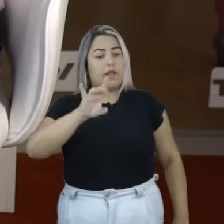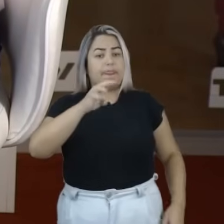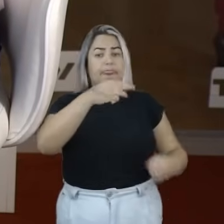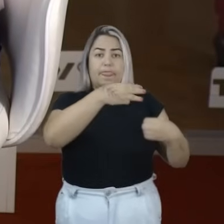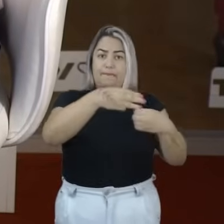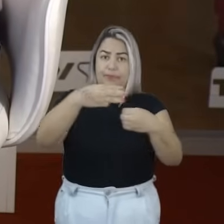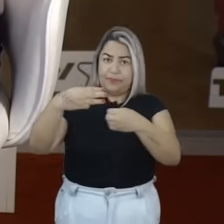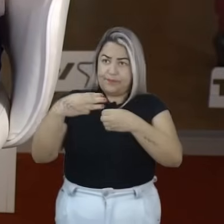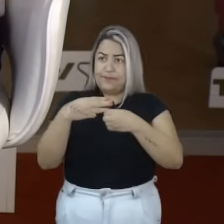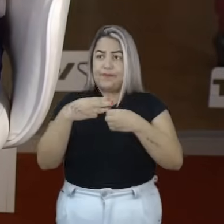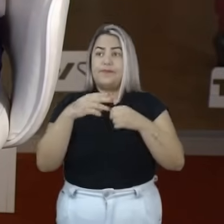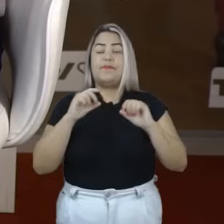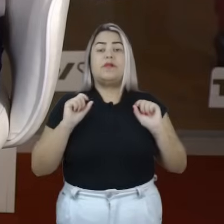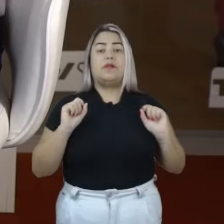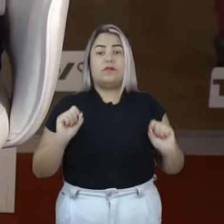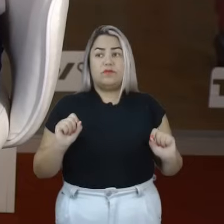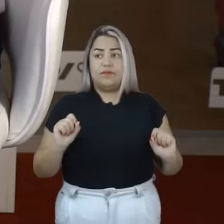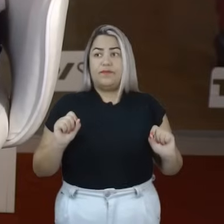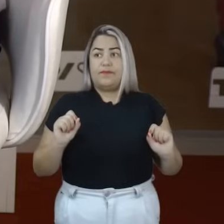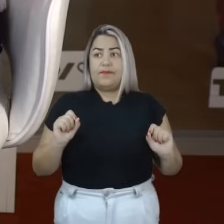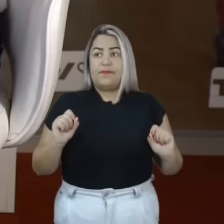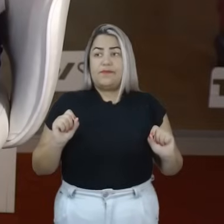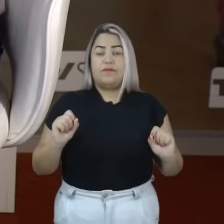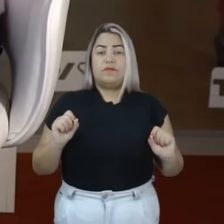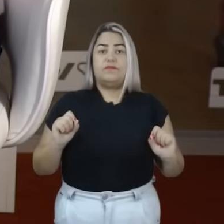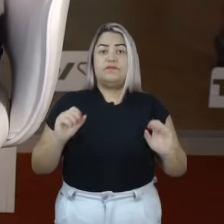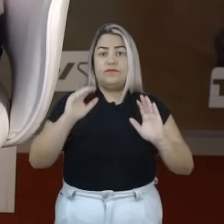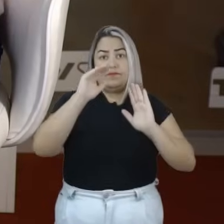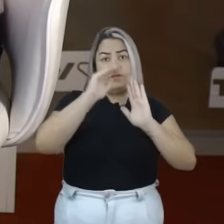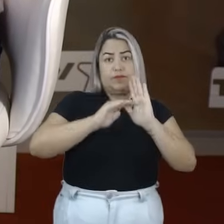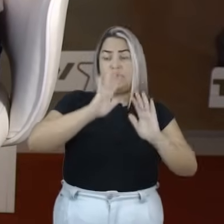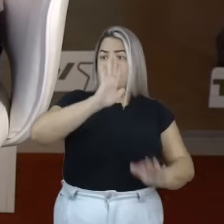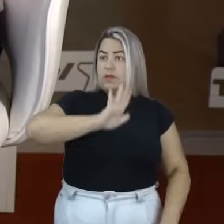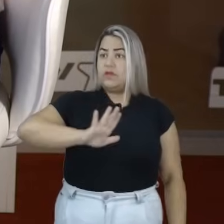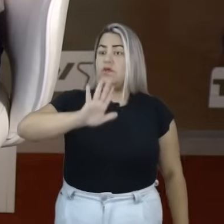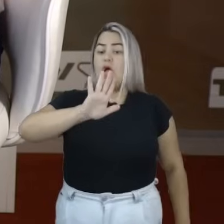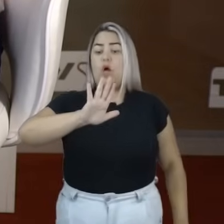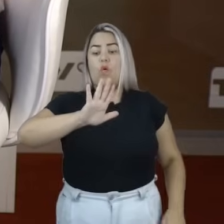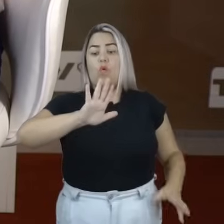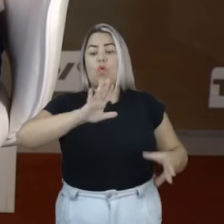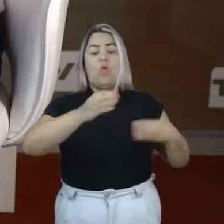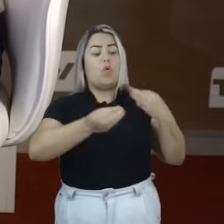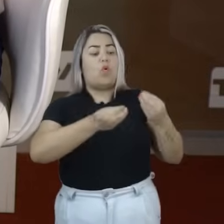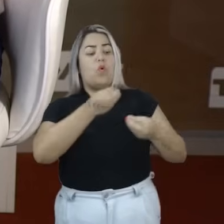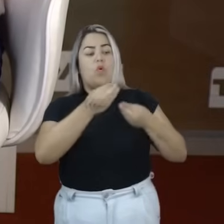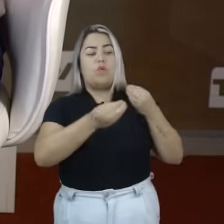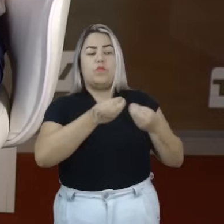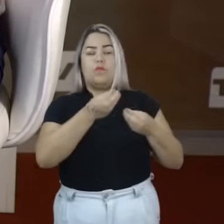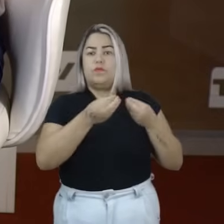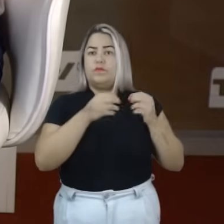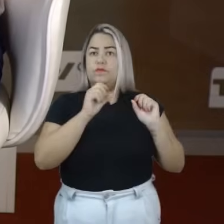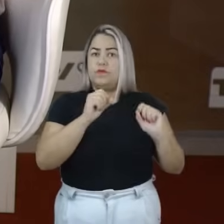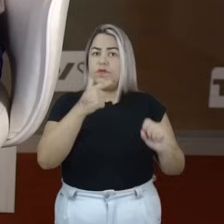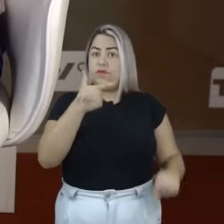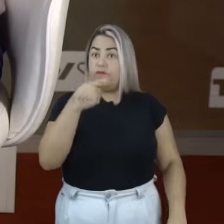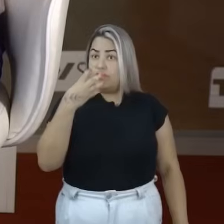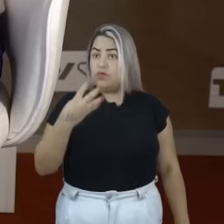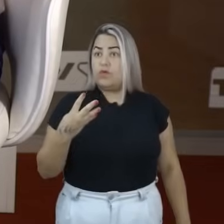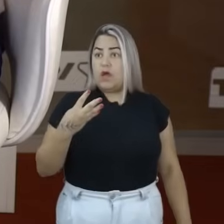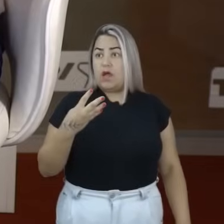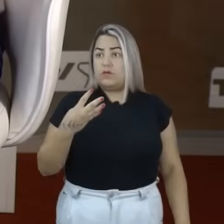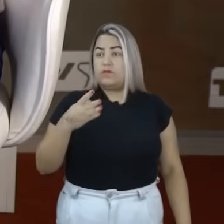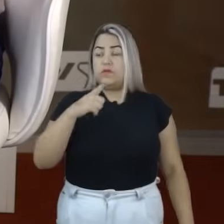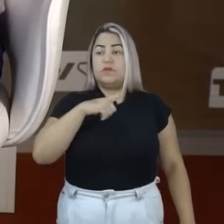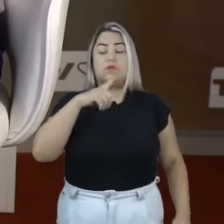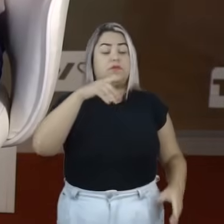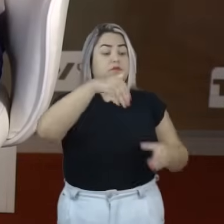na perspectiva de um programa nacional, ou seja, como é que integra em 24, quando vai ter a eleição,